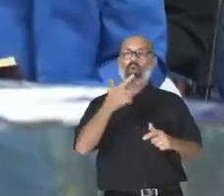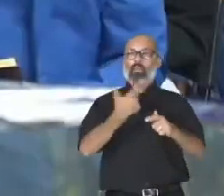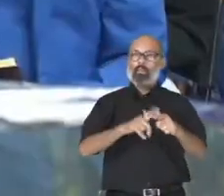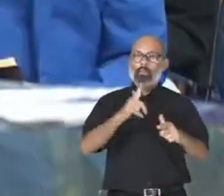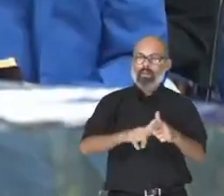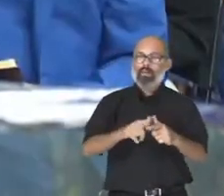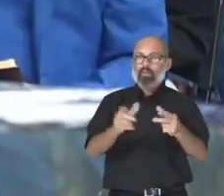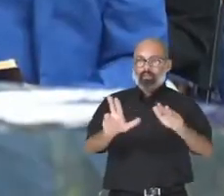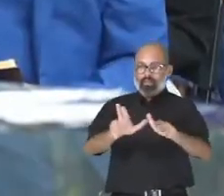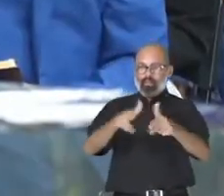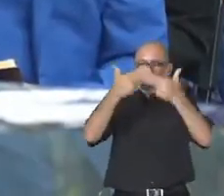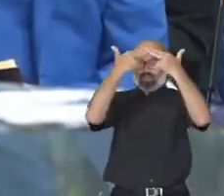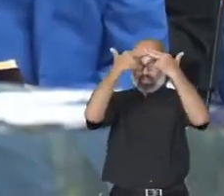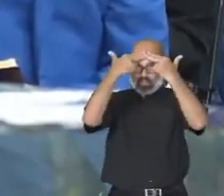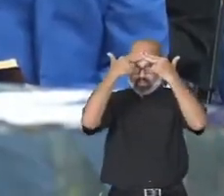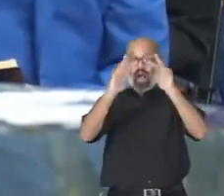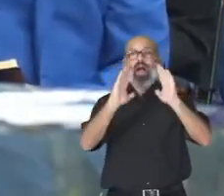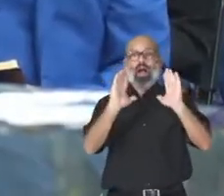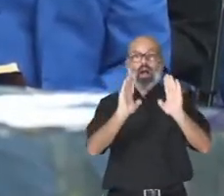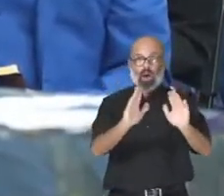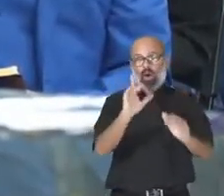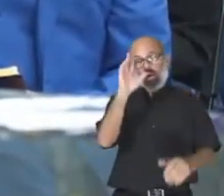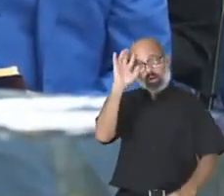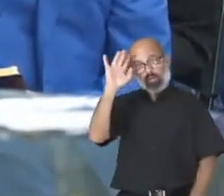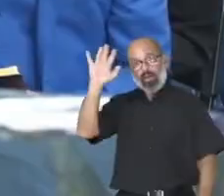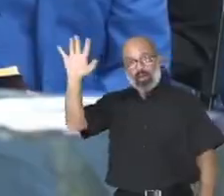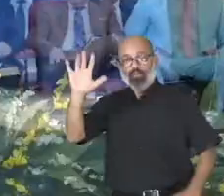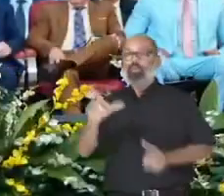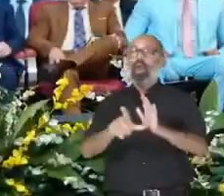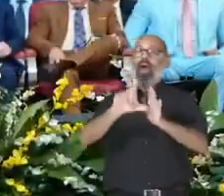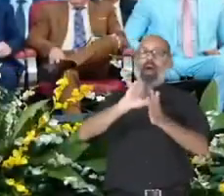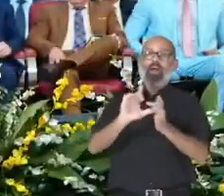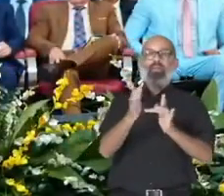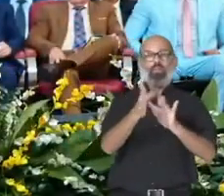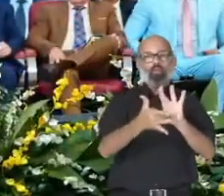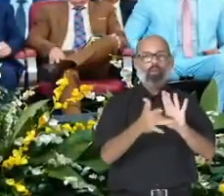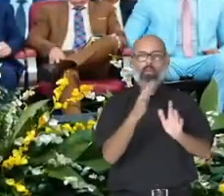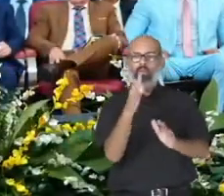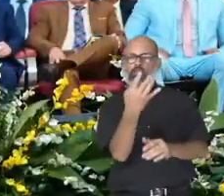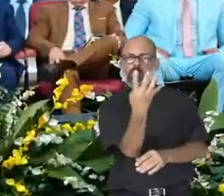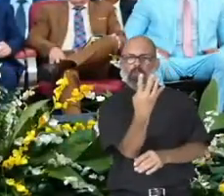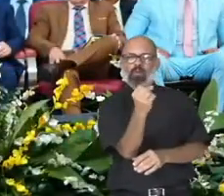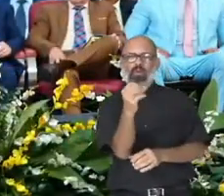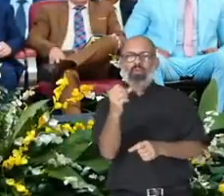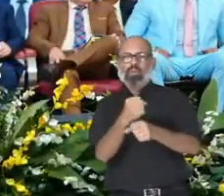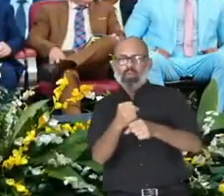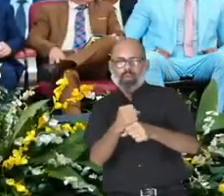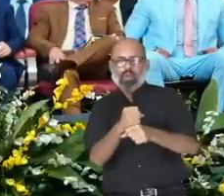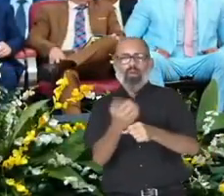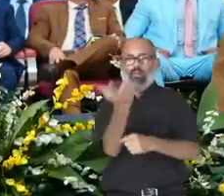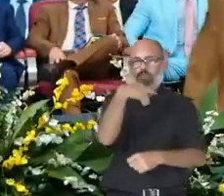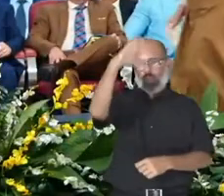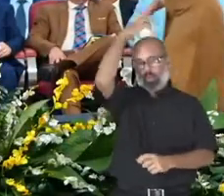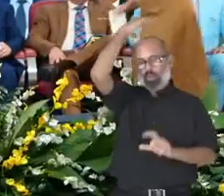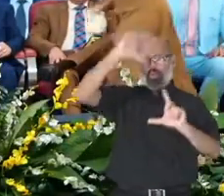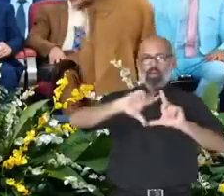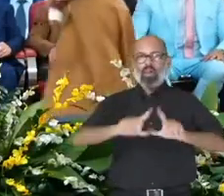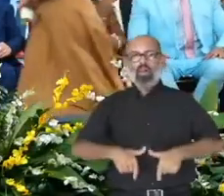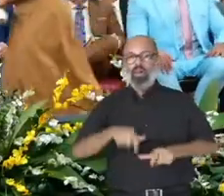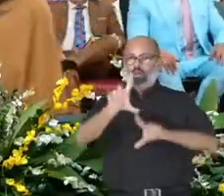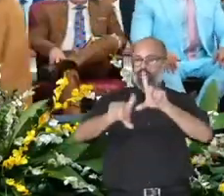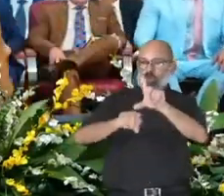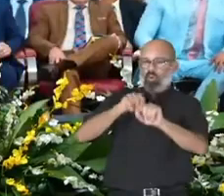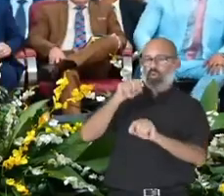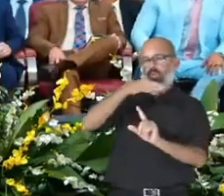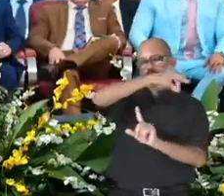e traumático. Imaginem que antes de Jesus, por 400 anos, o Israel de Deus, a nação eleita,